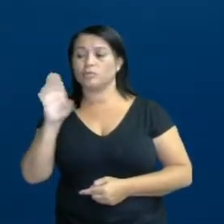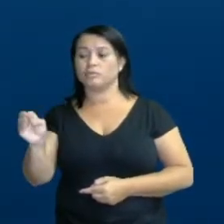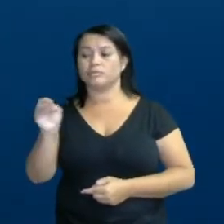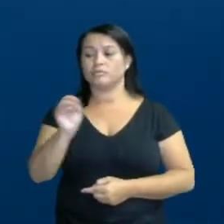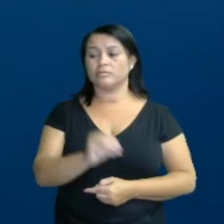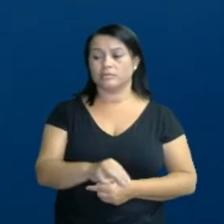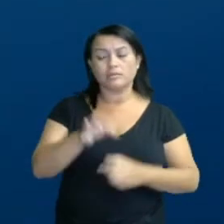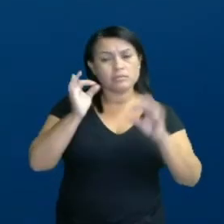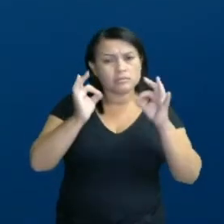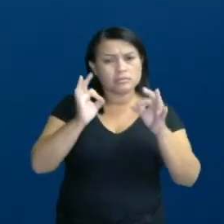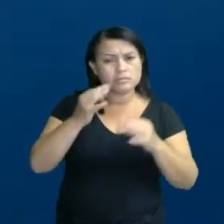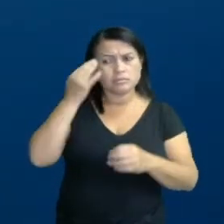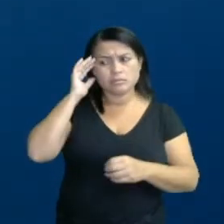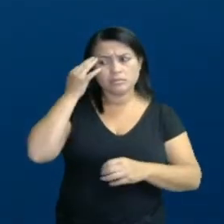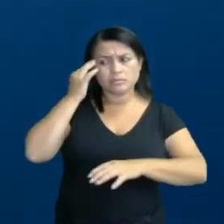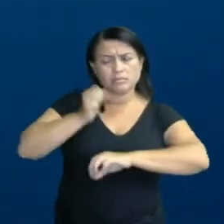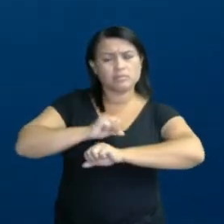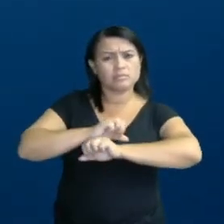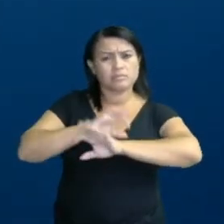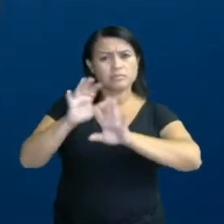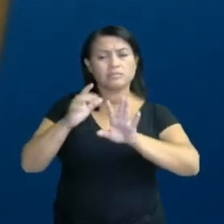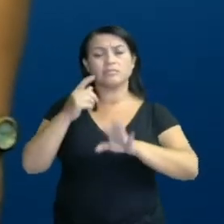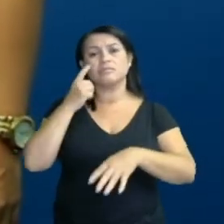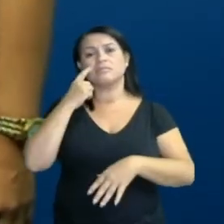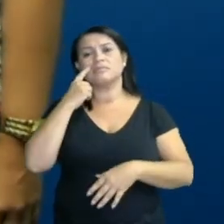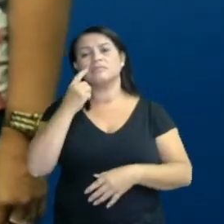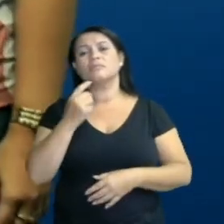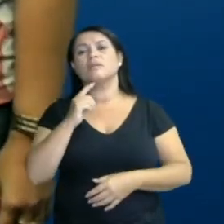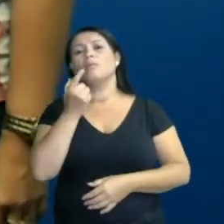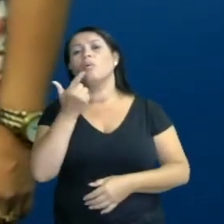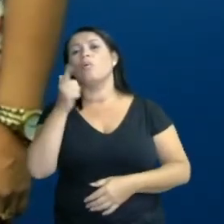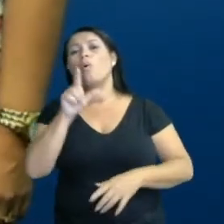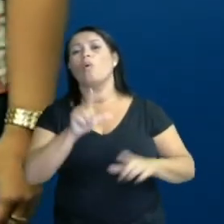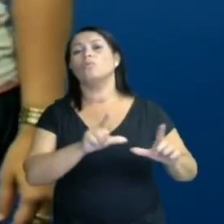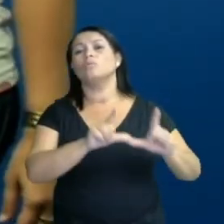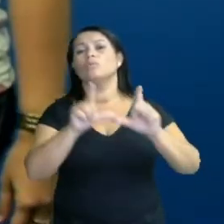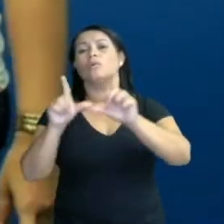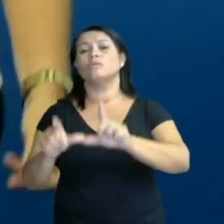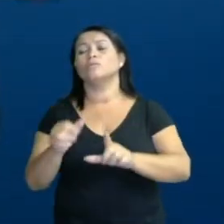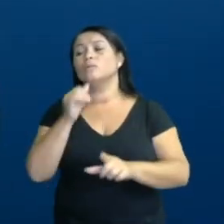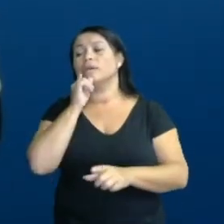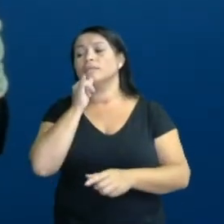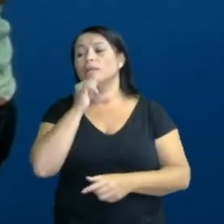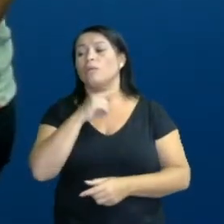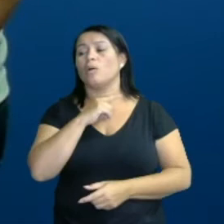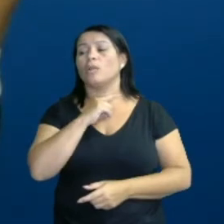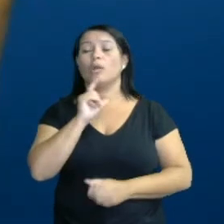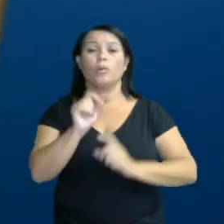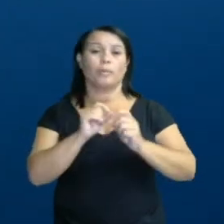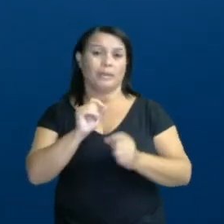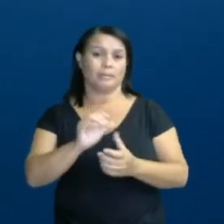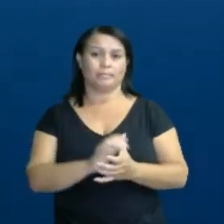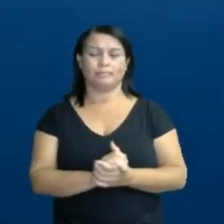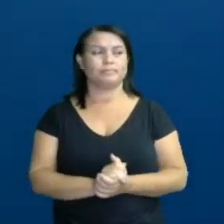Certinho? Estão acompanhando tudo certinho? Então, vamos para o nosso próximo exemplo. Eu tenho agora,